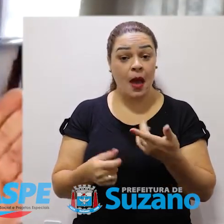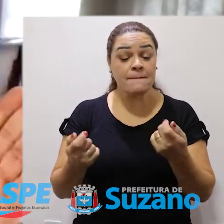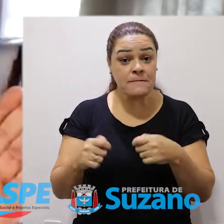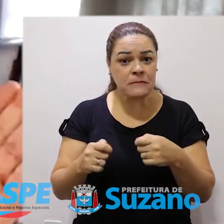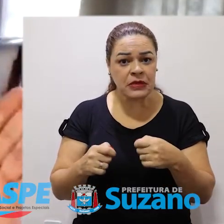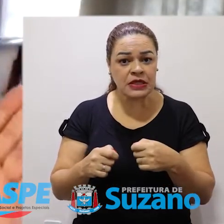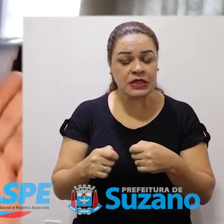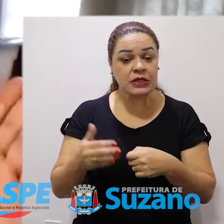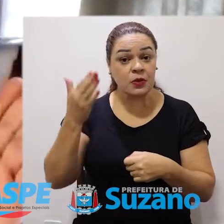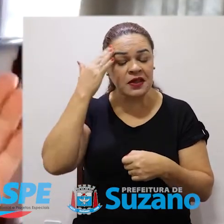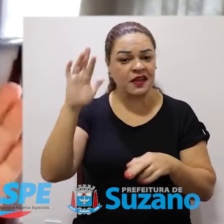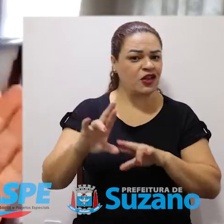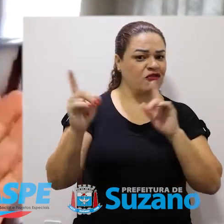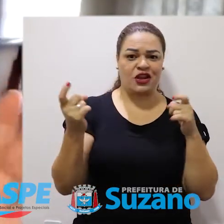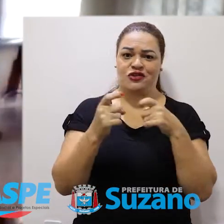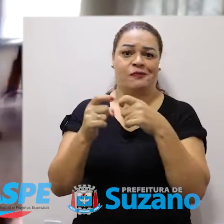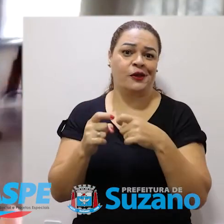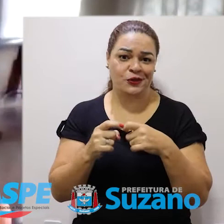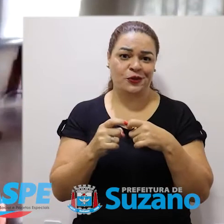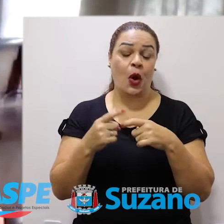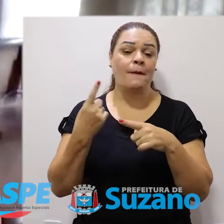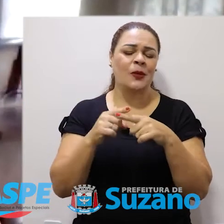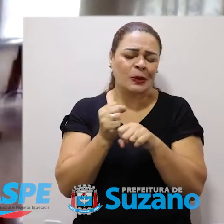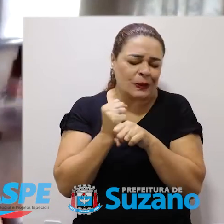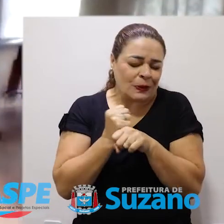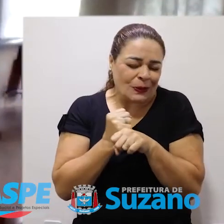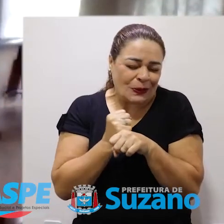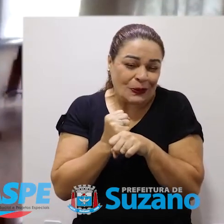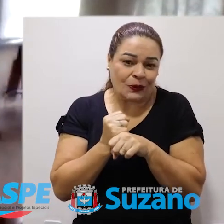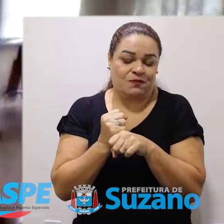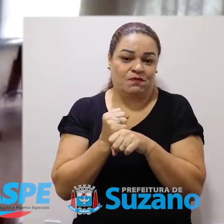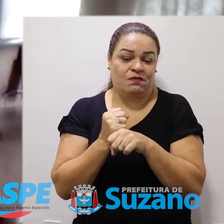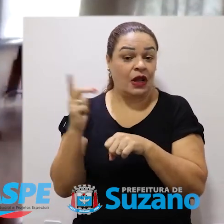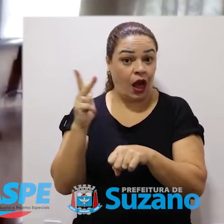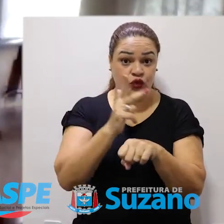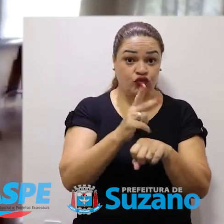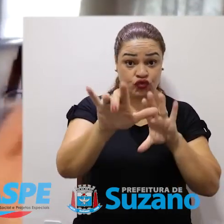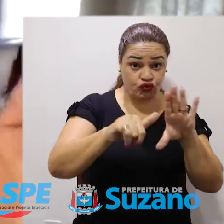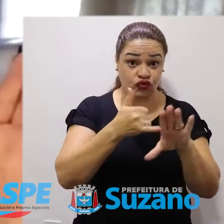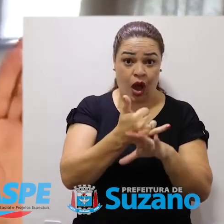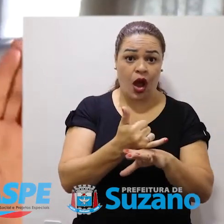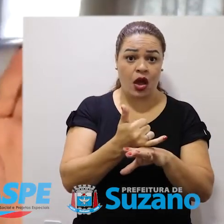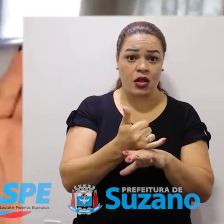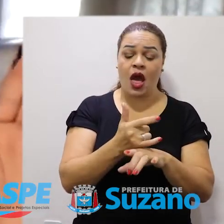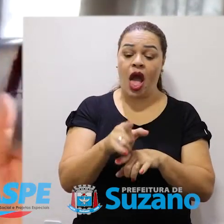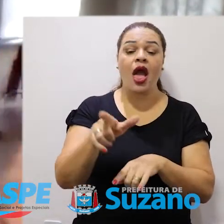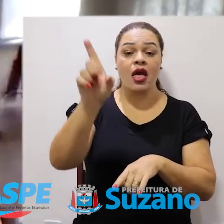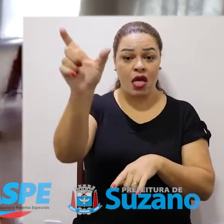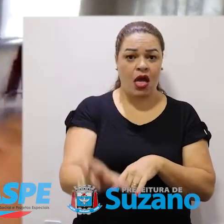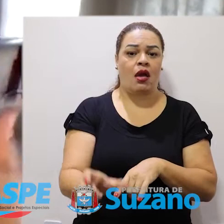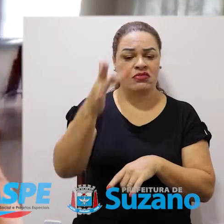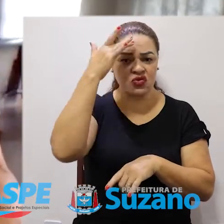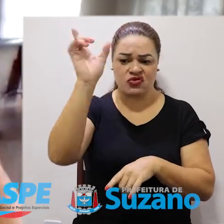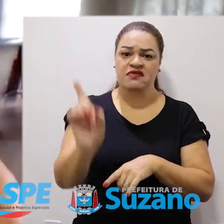viés médico que, durante muitos anos vigorou. Esse documentário vai dizer que as pessoas são pessoas.